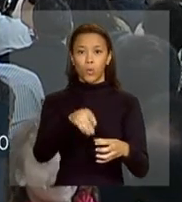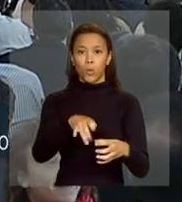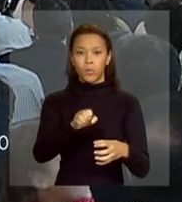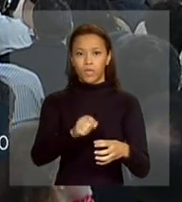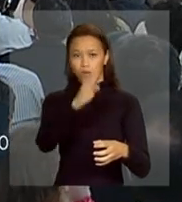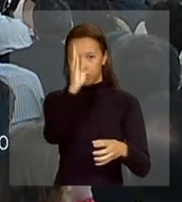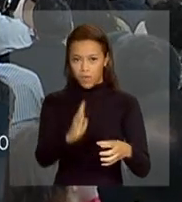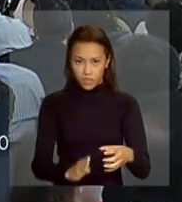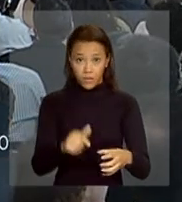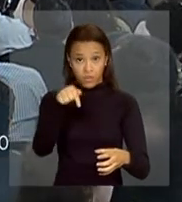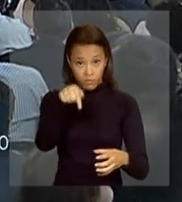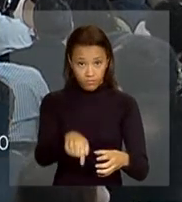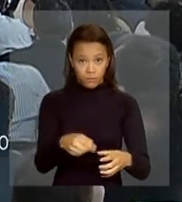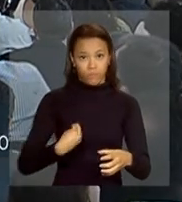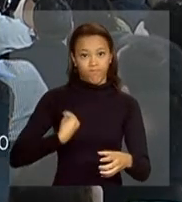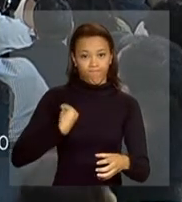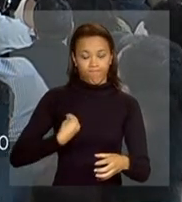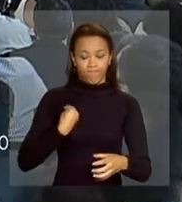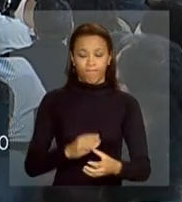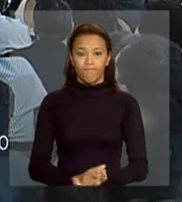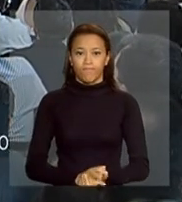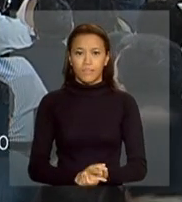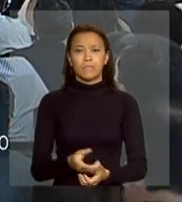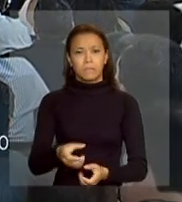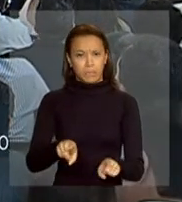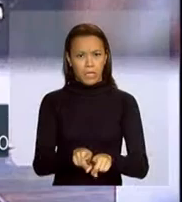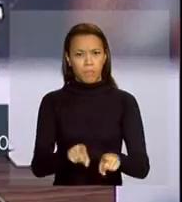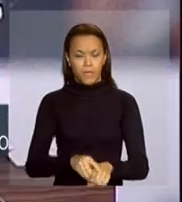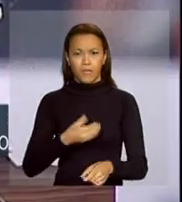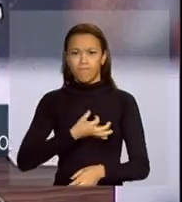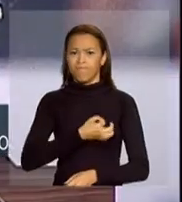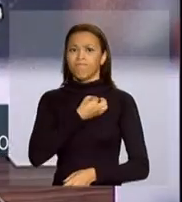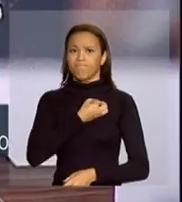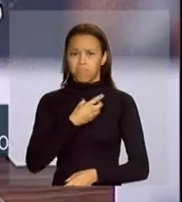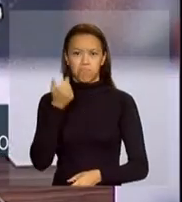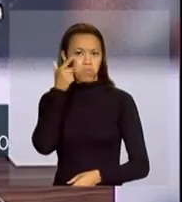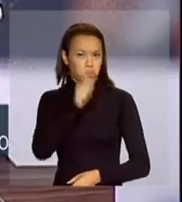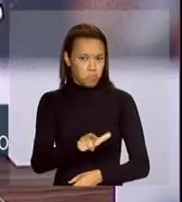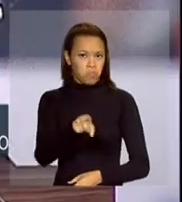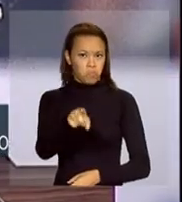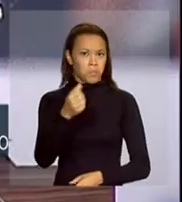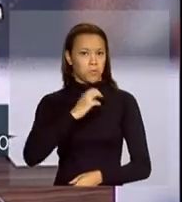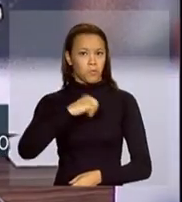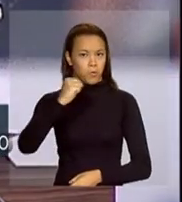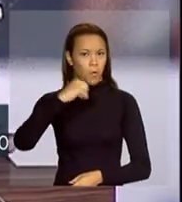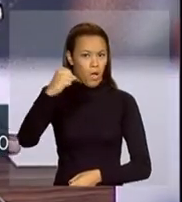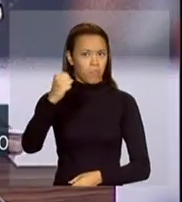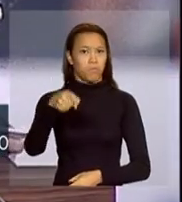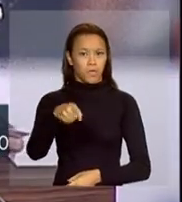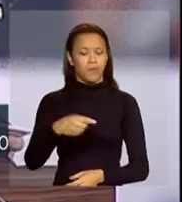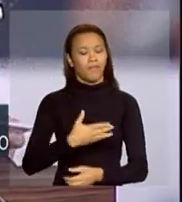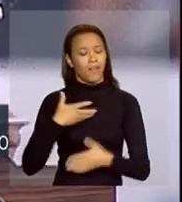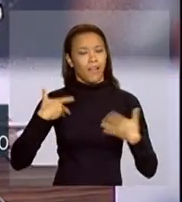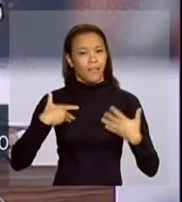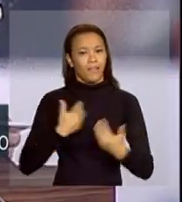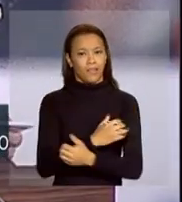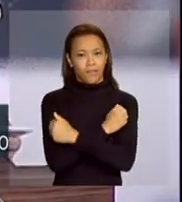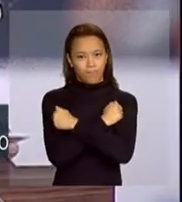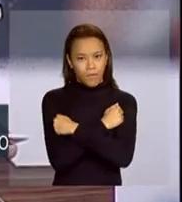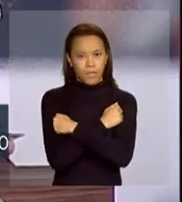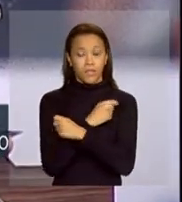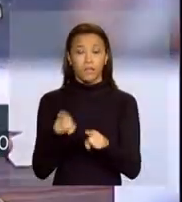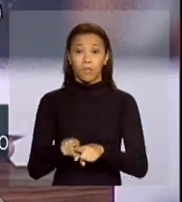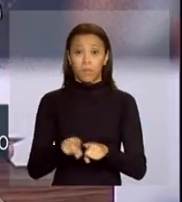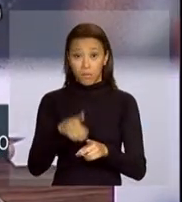brasileiro exercício metalismo paraolímpico Grande Campeão alegria abraçá-lo